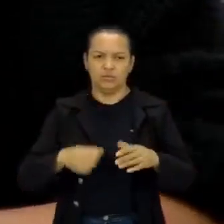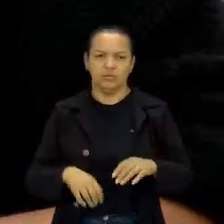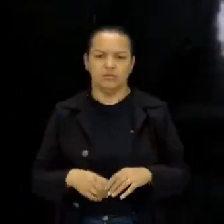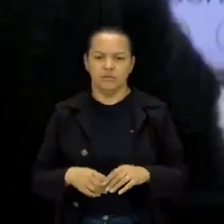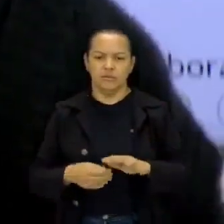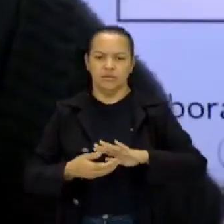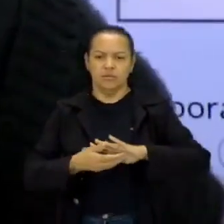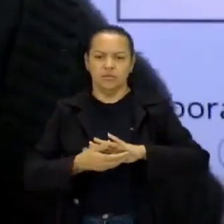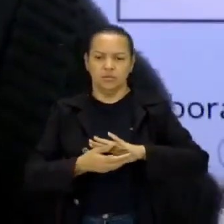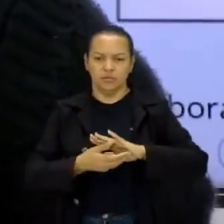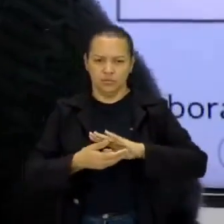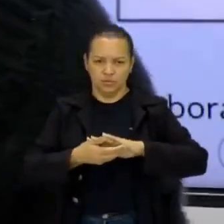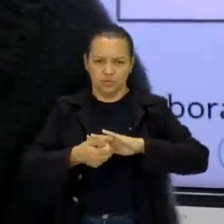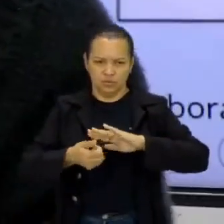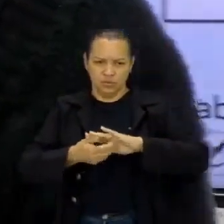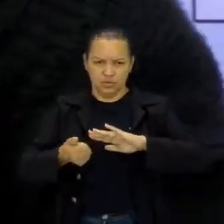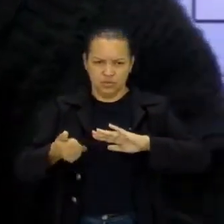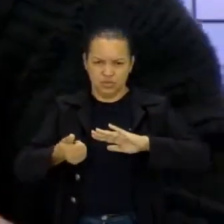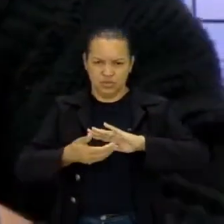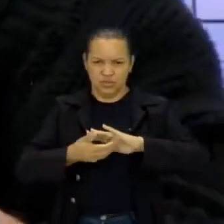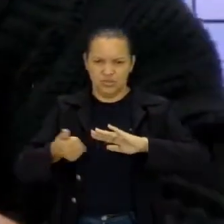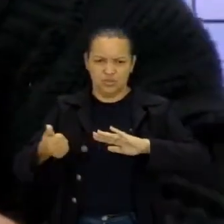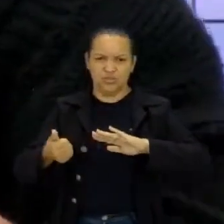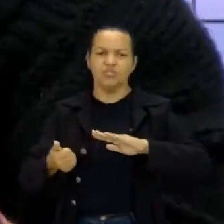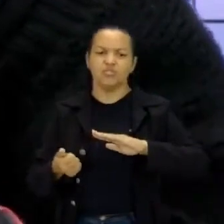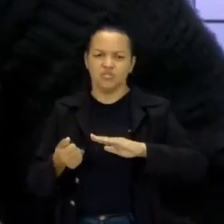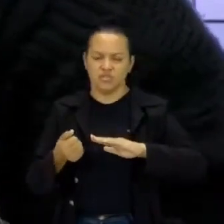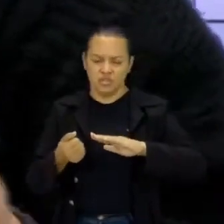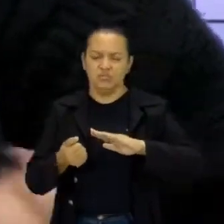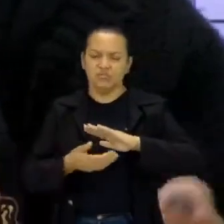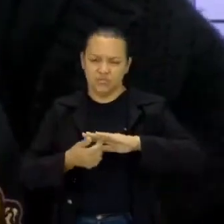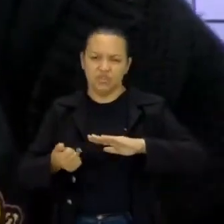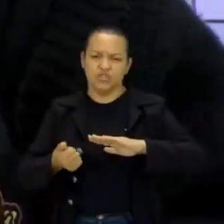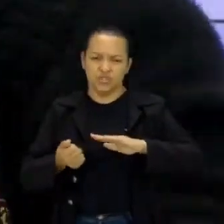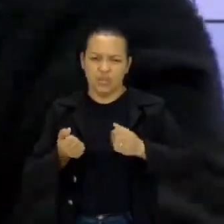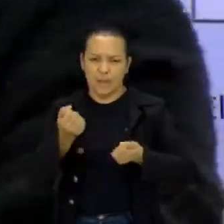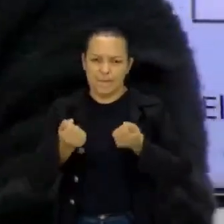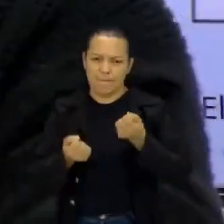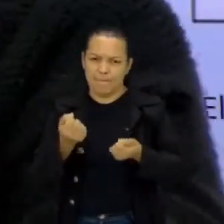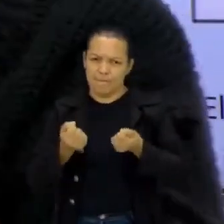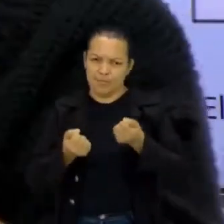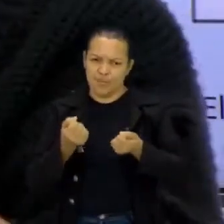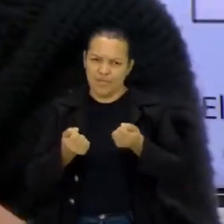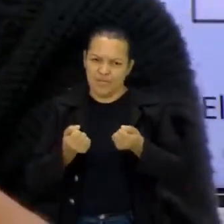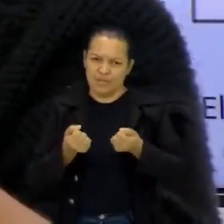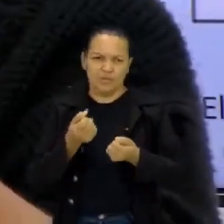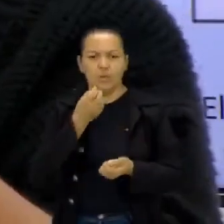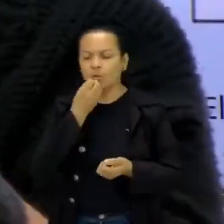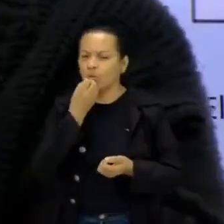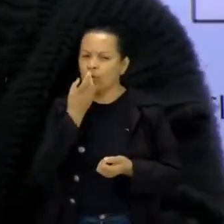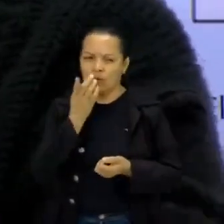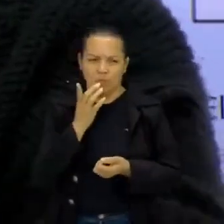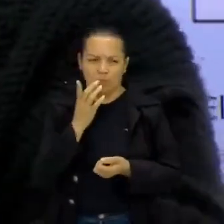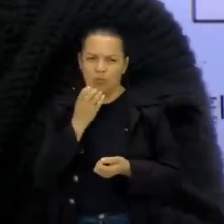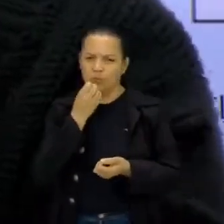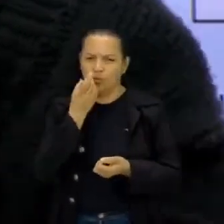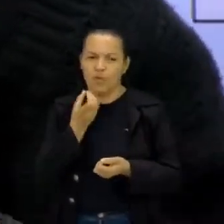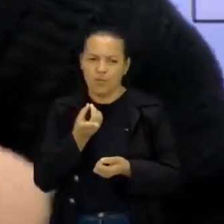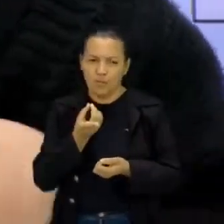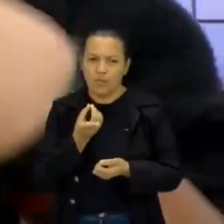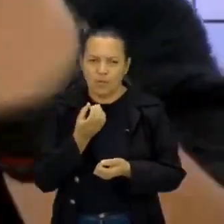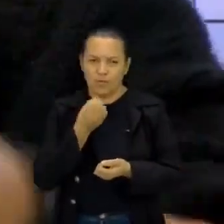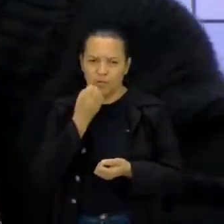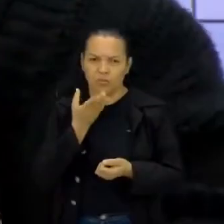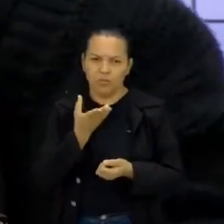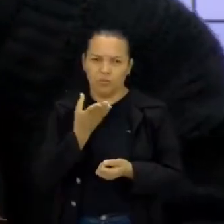esse daqui, ó, esses pezinhos, eles são, dá pra tirar. Não é bom tirar, tá, desse daqui. Como eu estava, é o